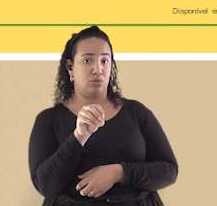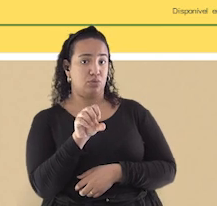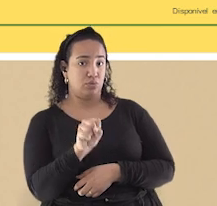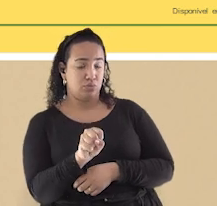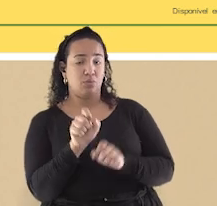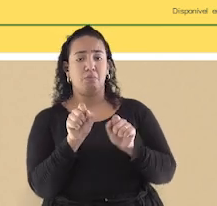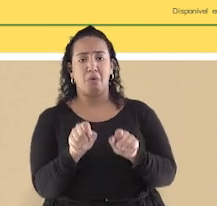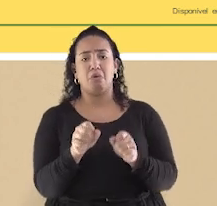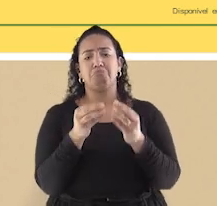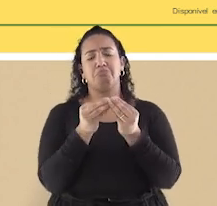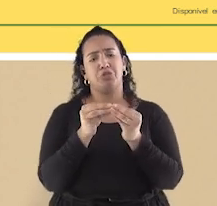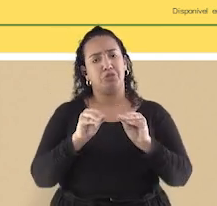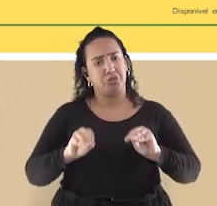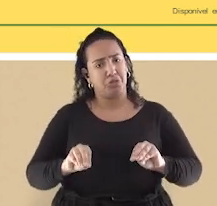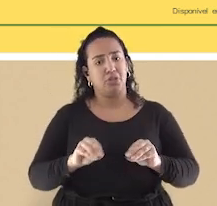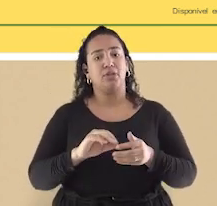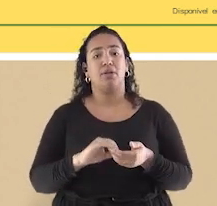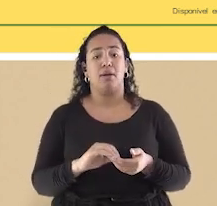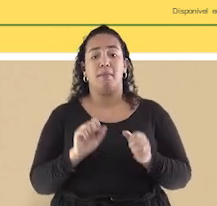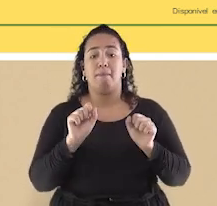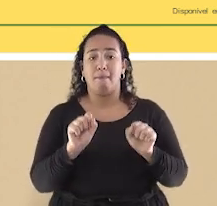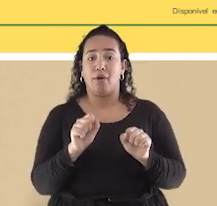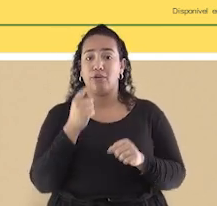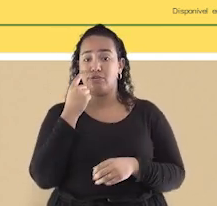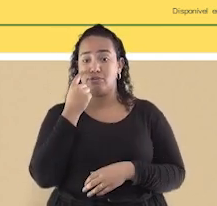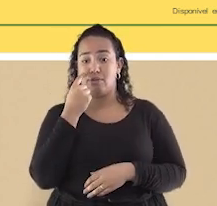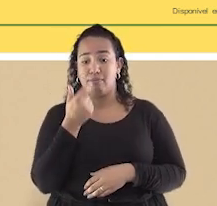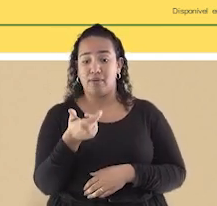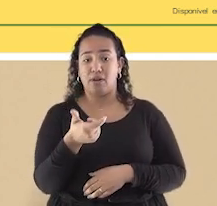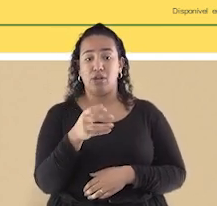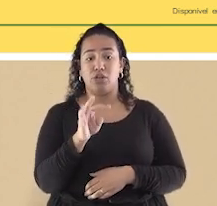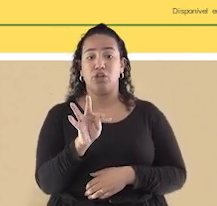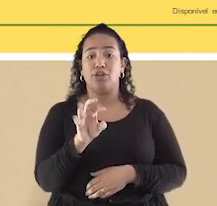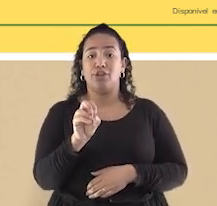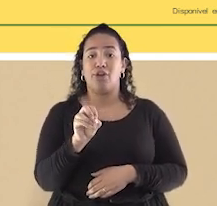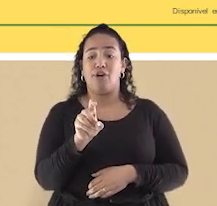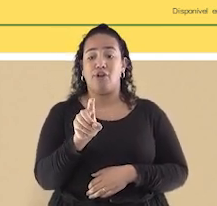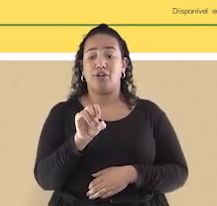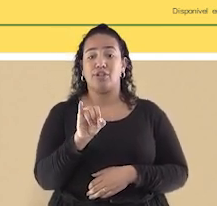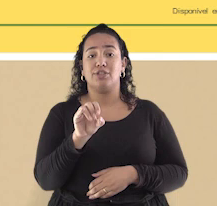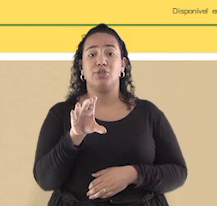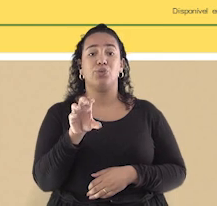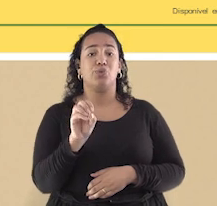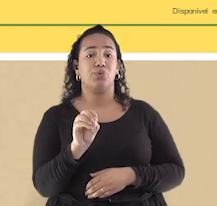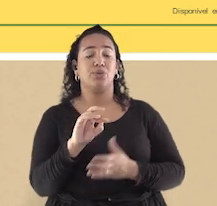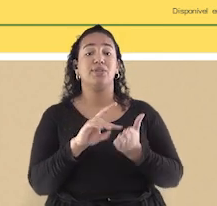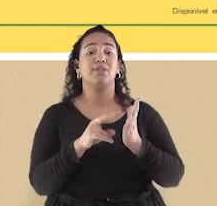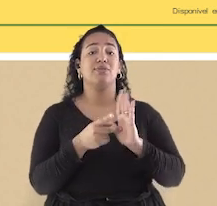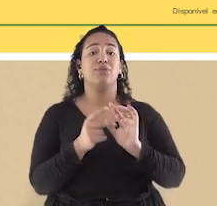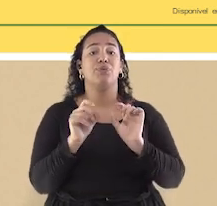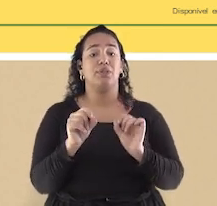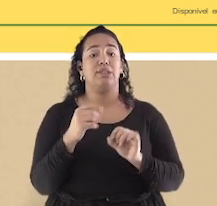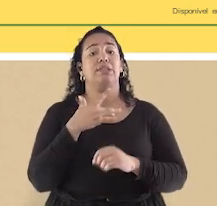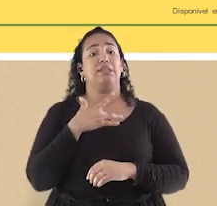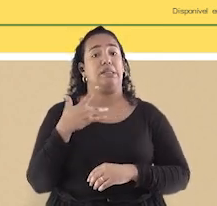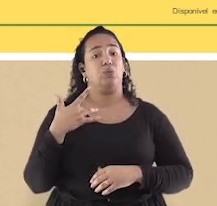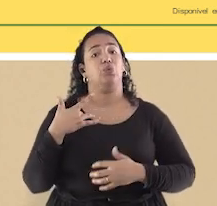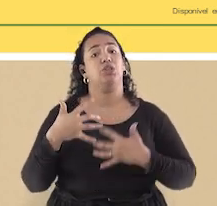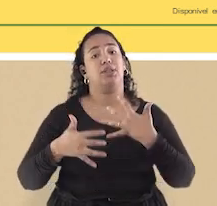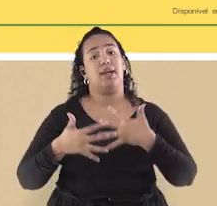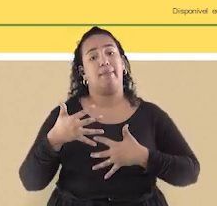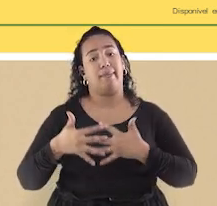muito prejudiciais, eles podem ser tóxicos e fazem muito mal para a saúde de todos,